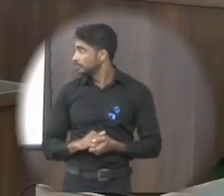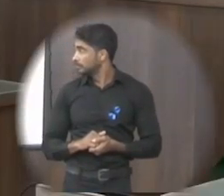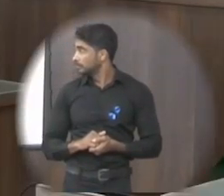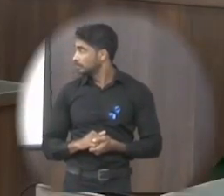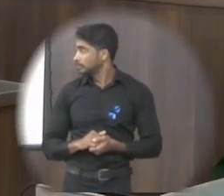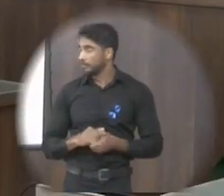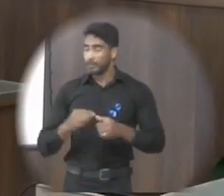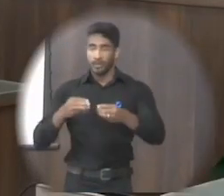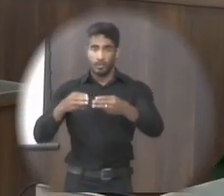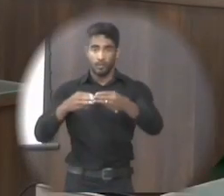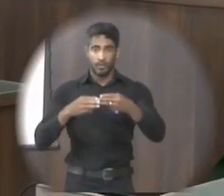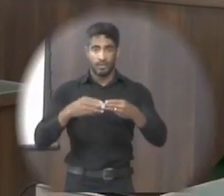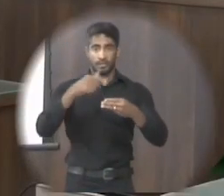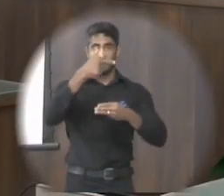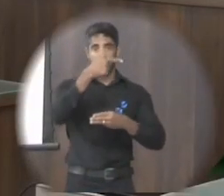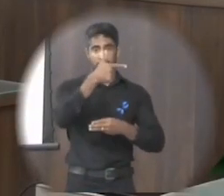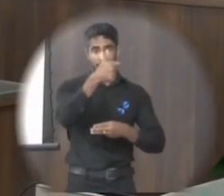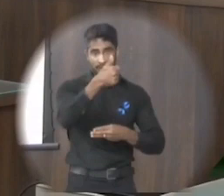Moção